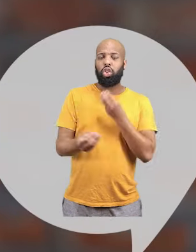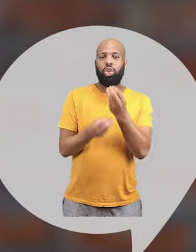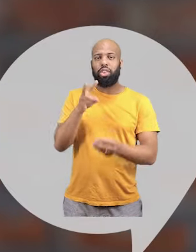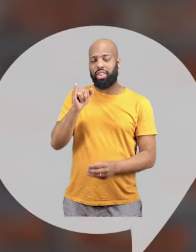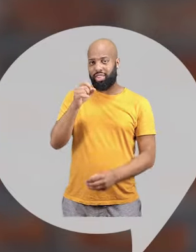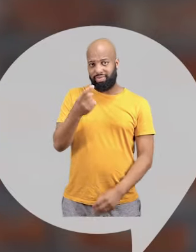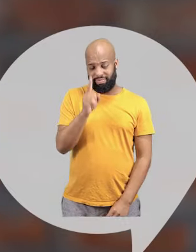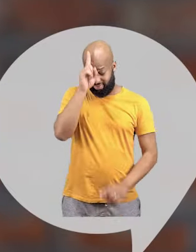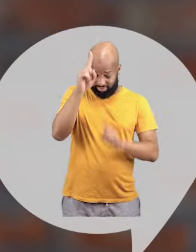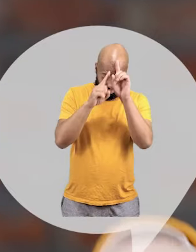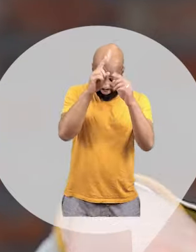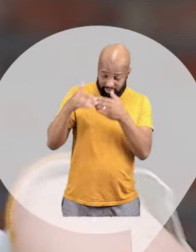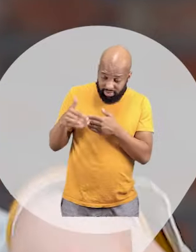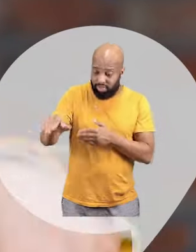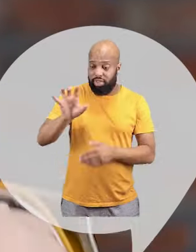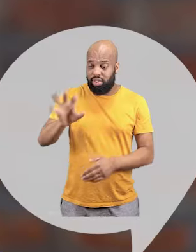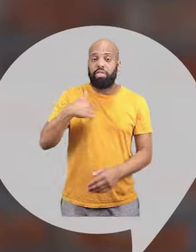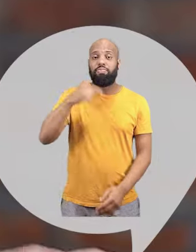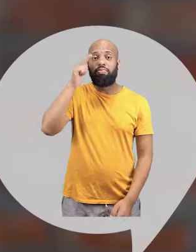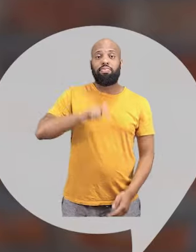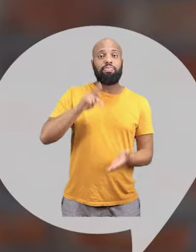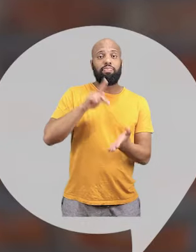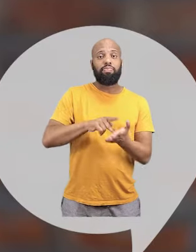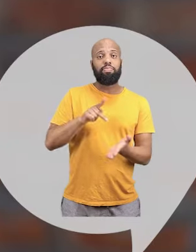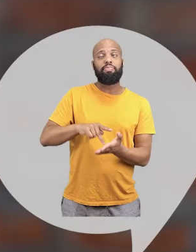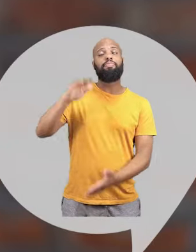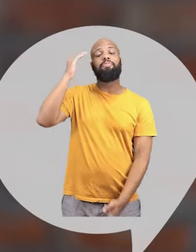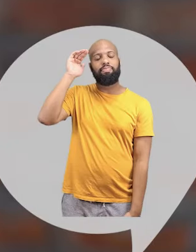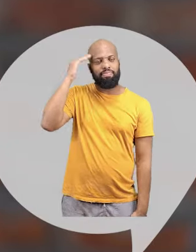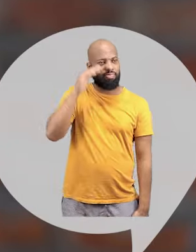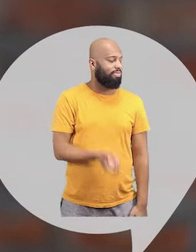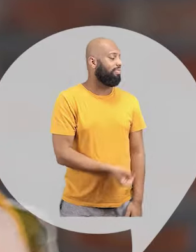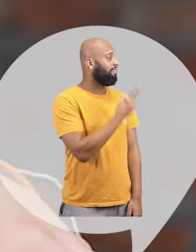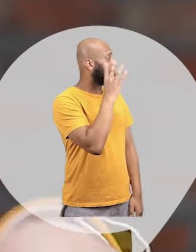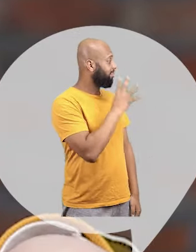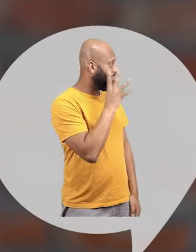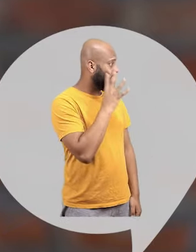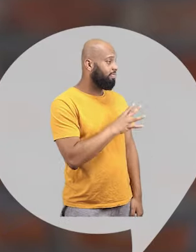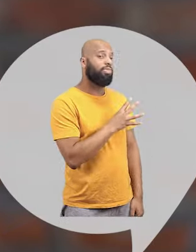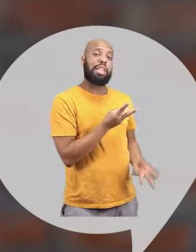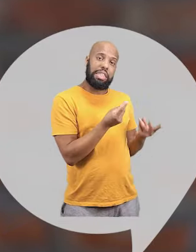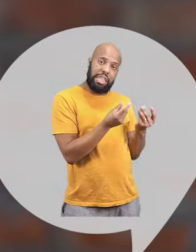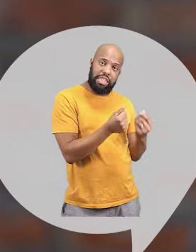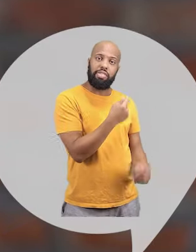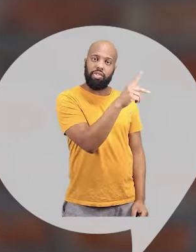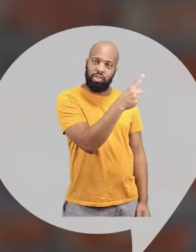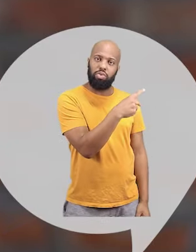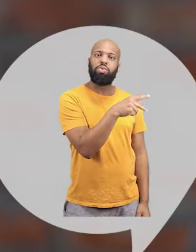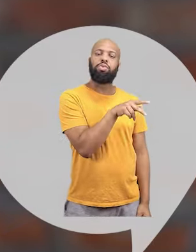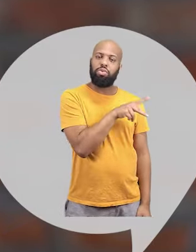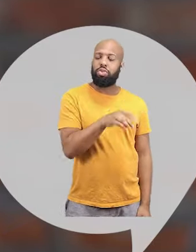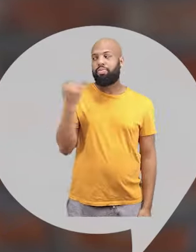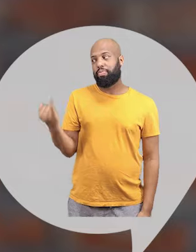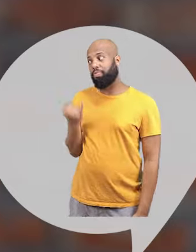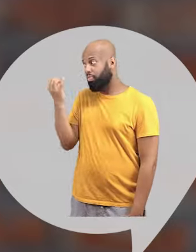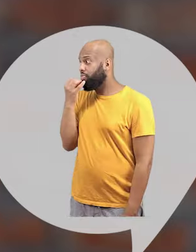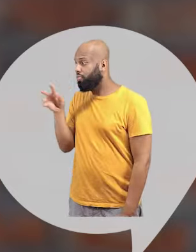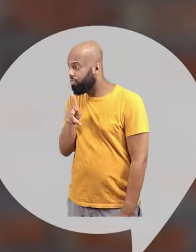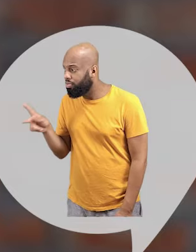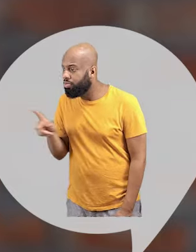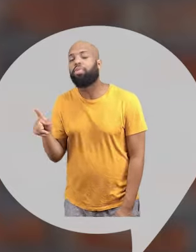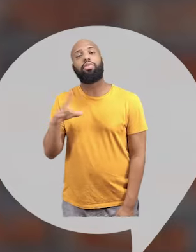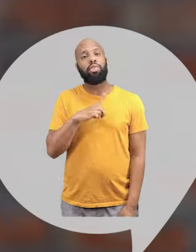improvisar em cima de acordes e tipo a partir disso que eu realmente consegui entender bem legal olha que legal né você de um